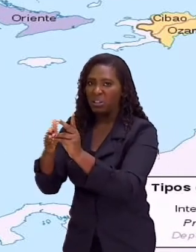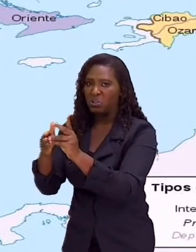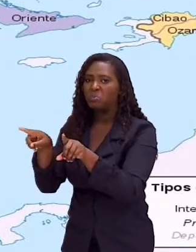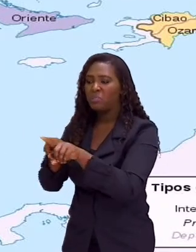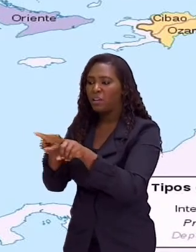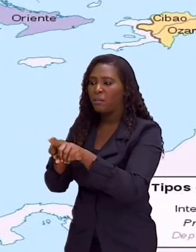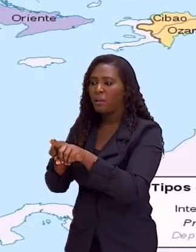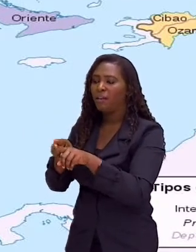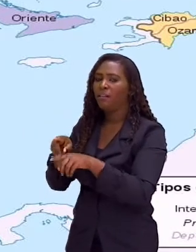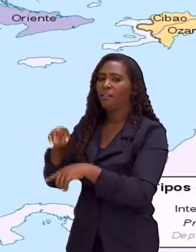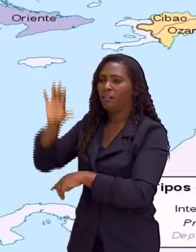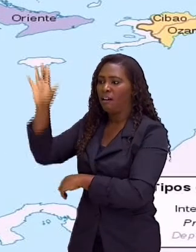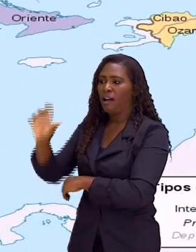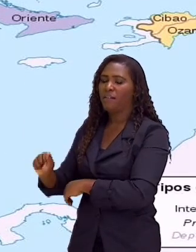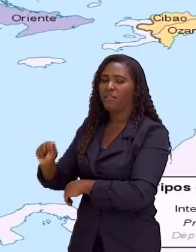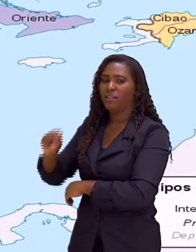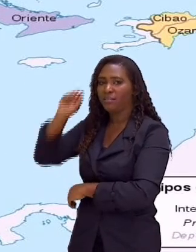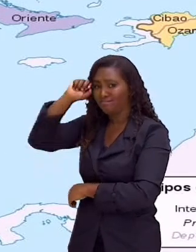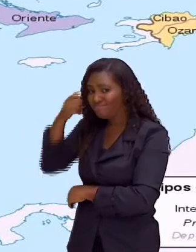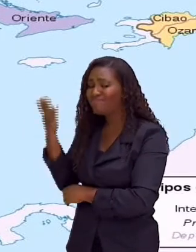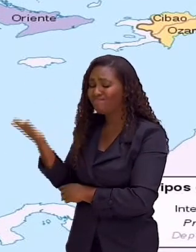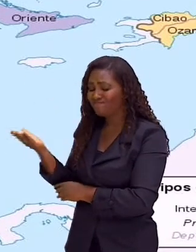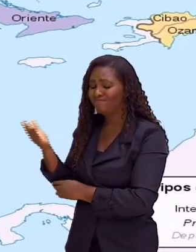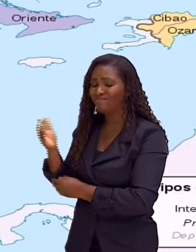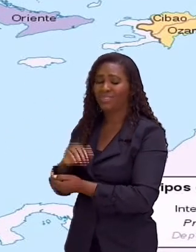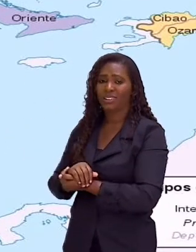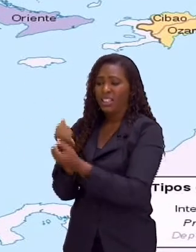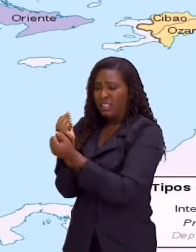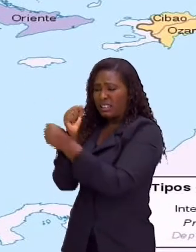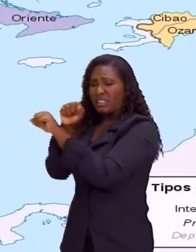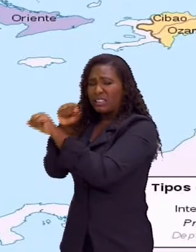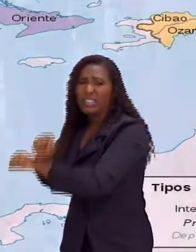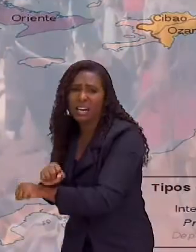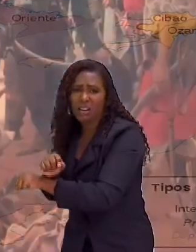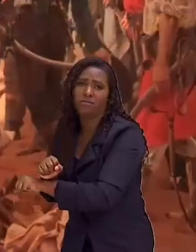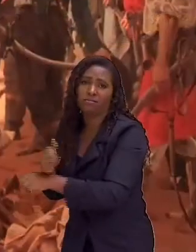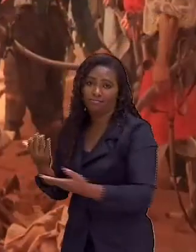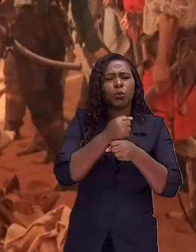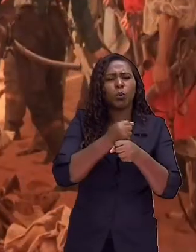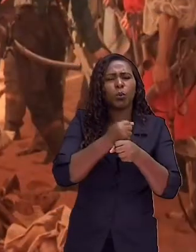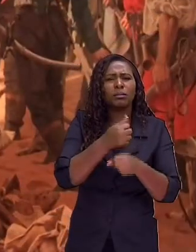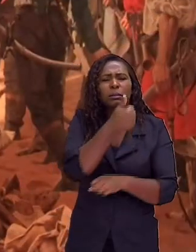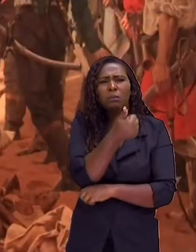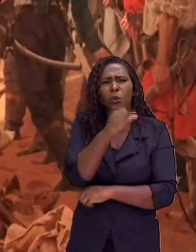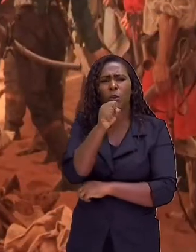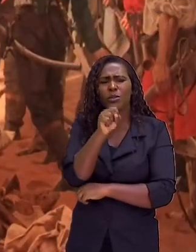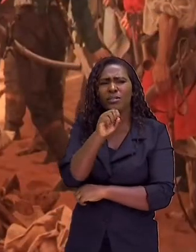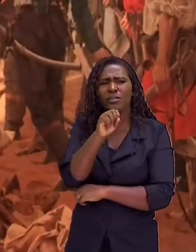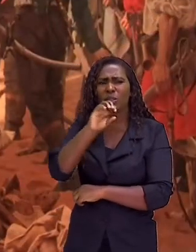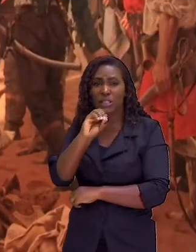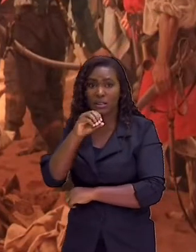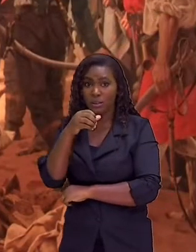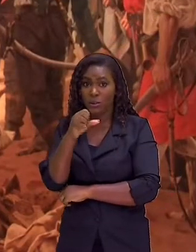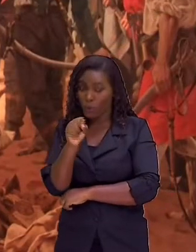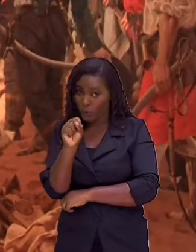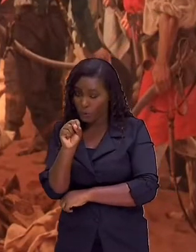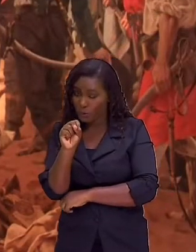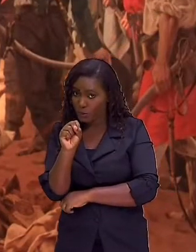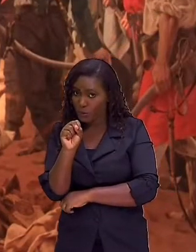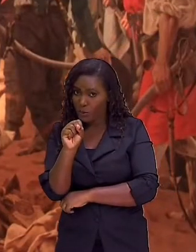México. Os primeiros conflitos ocorreram em 1808, quando chegou a notícia de